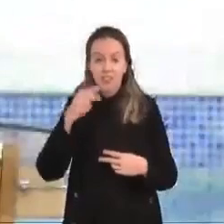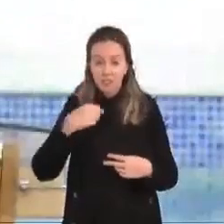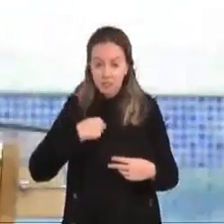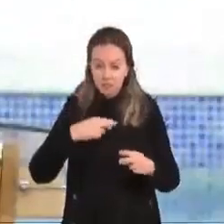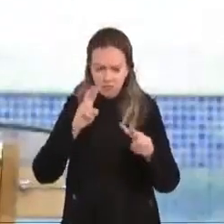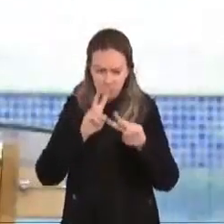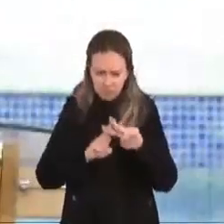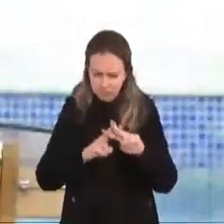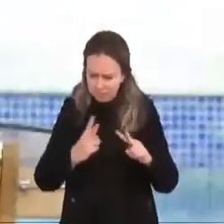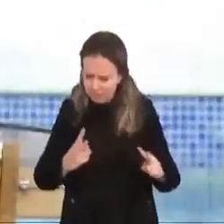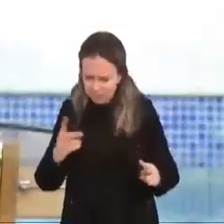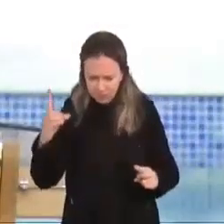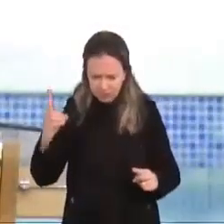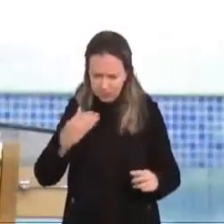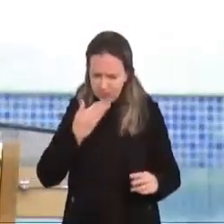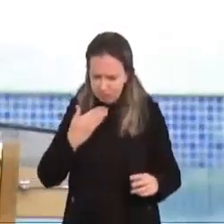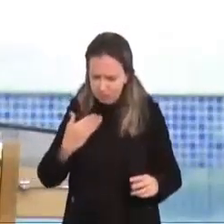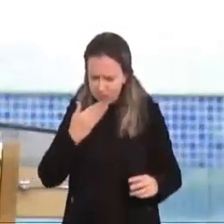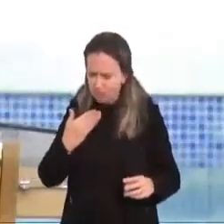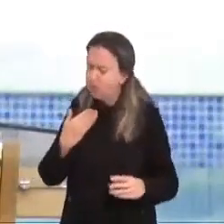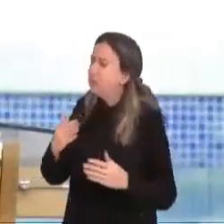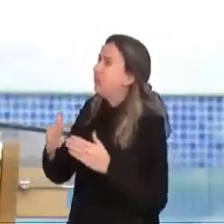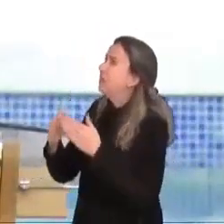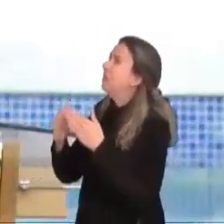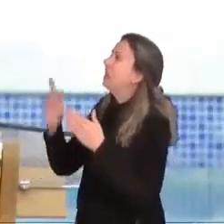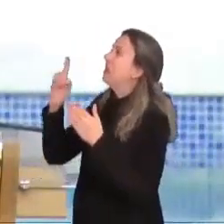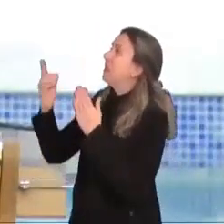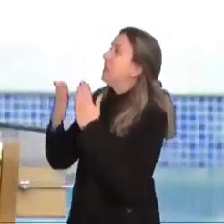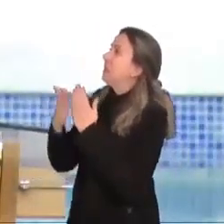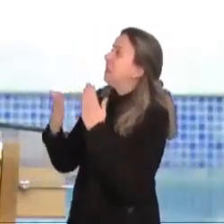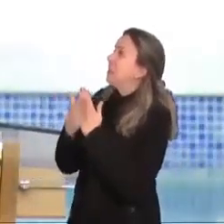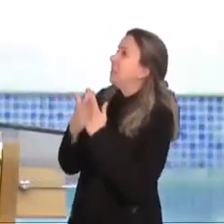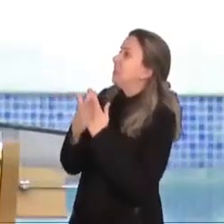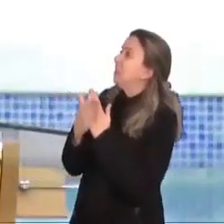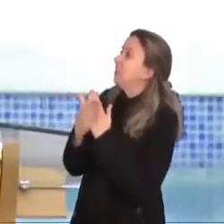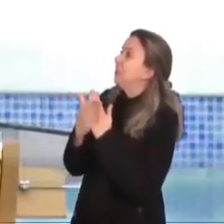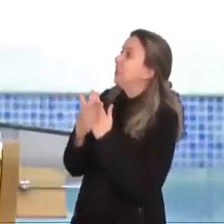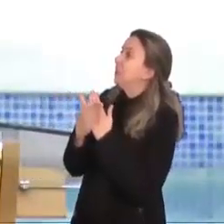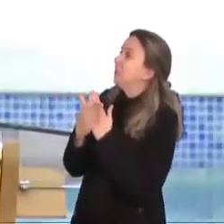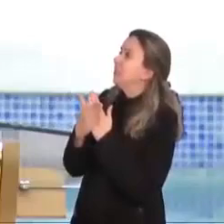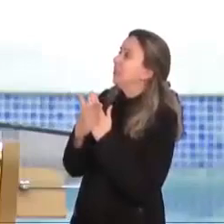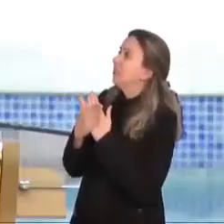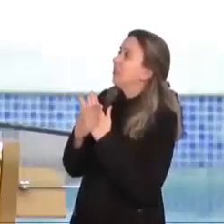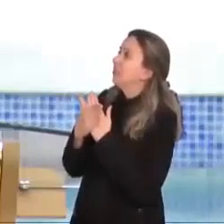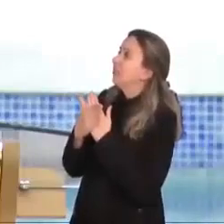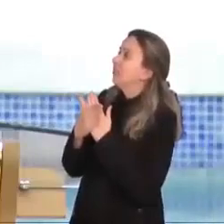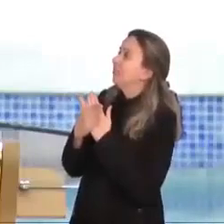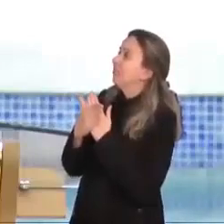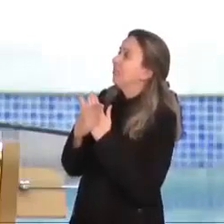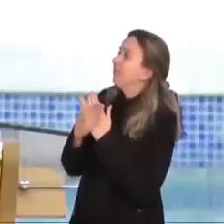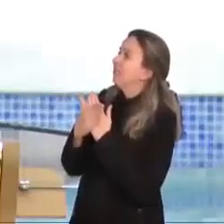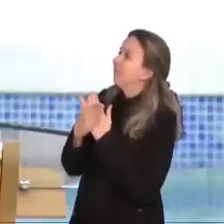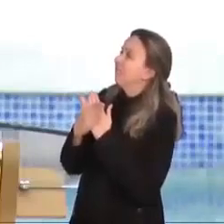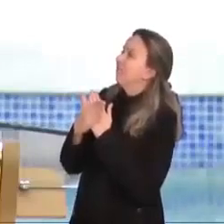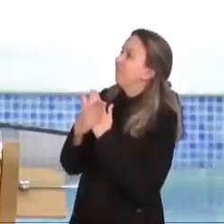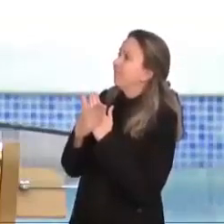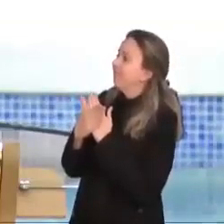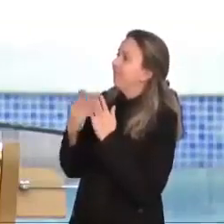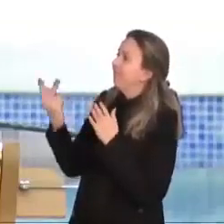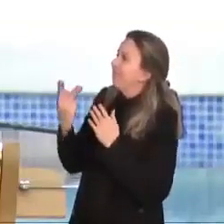Demora um tempo, Deus entra na cadeia de novo. E com, meu irmão, com certeza, agora